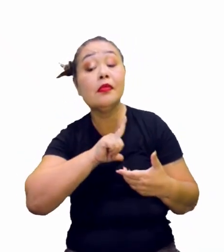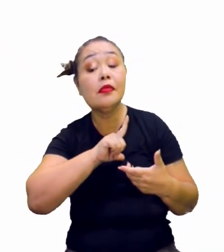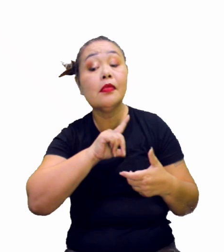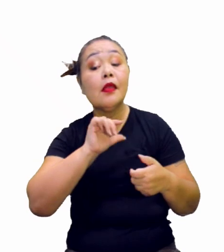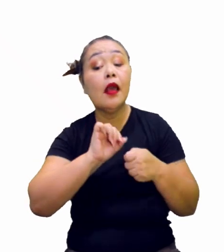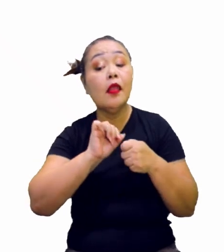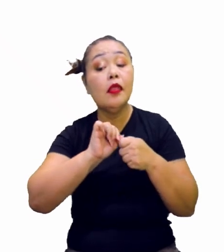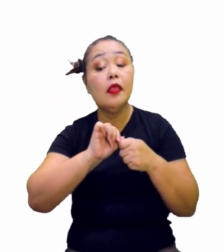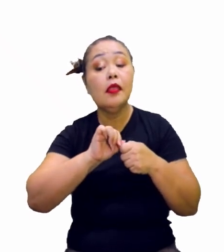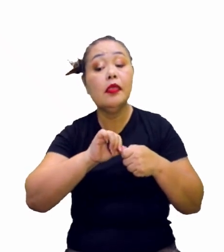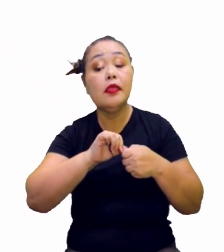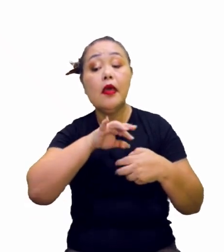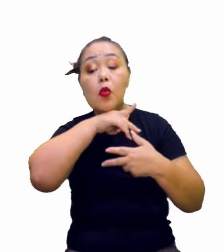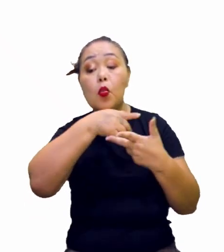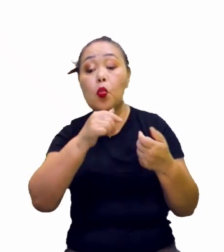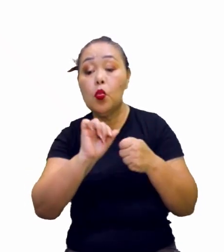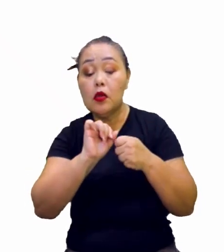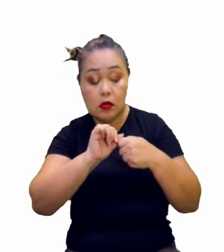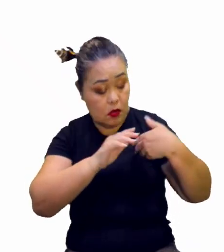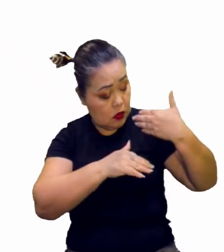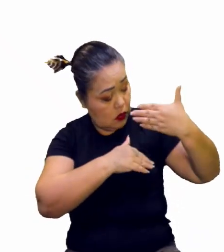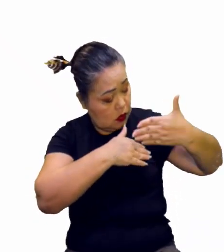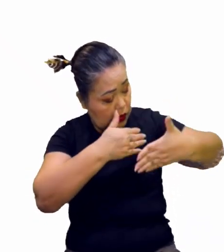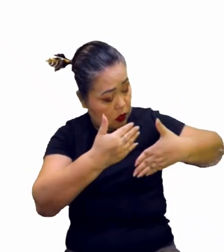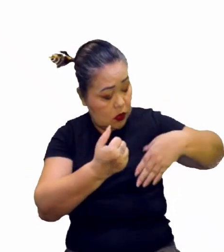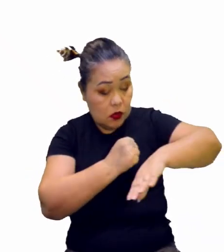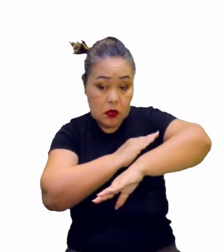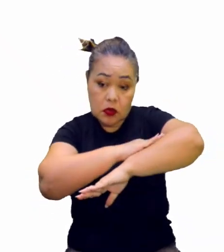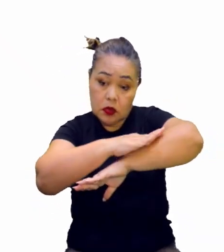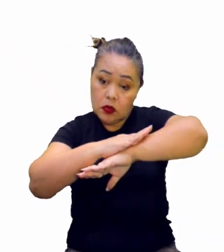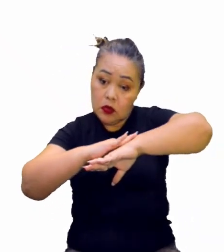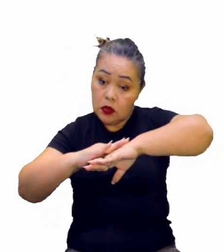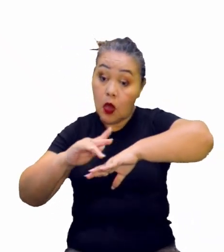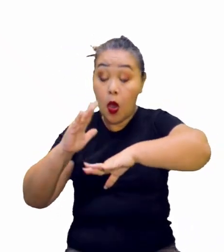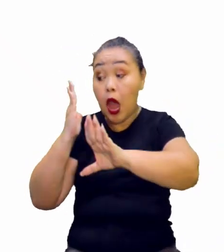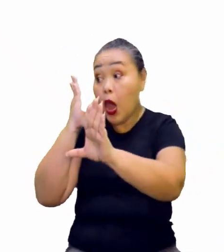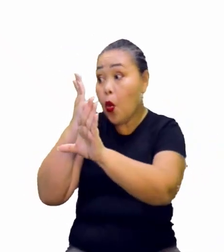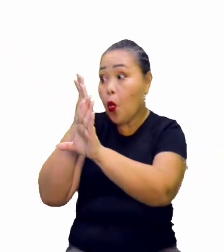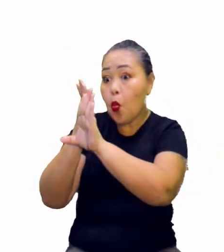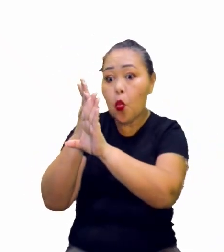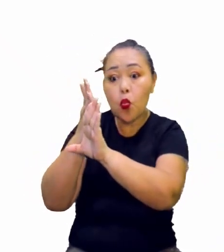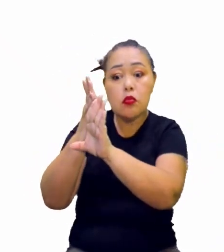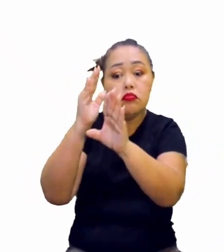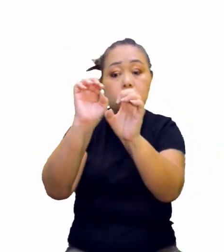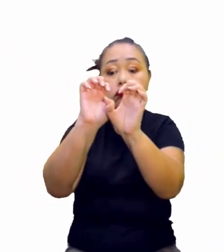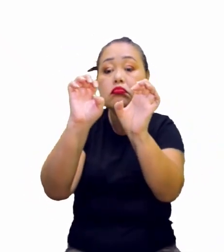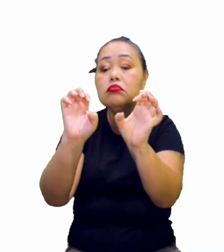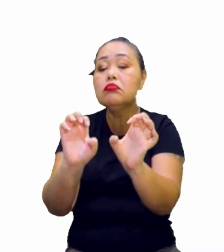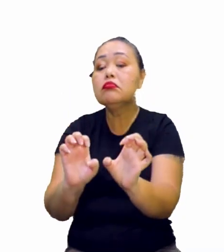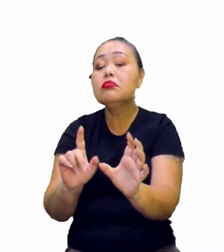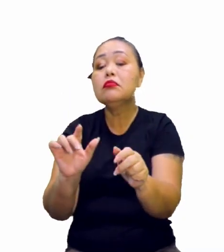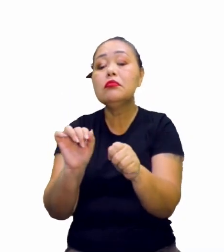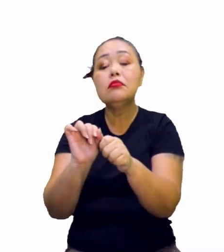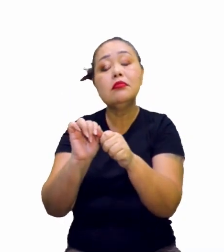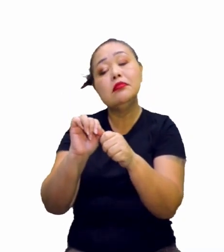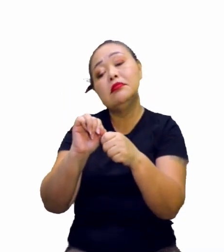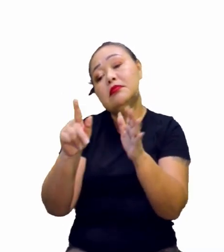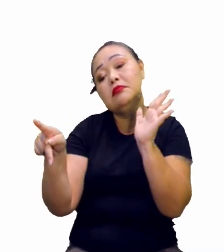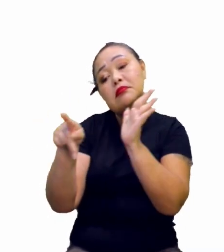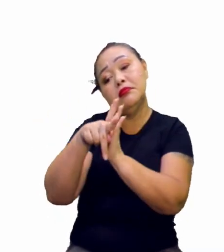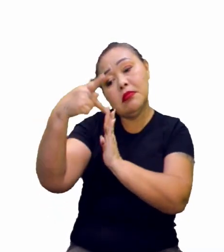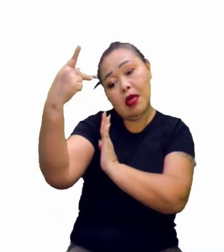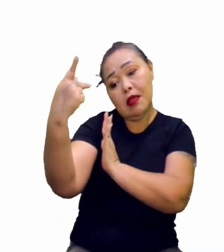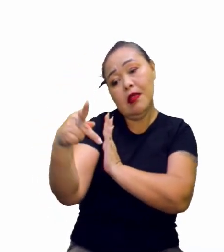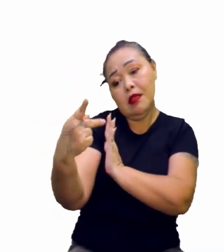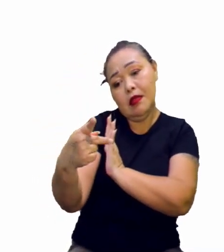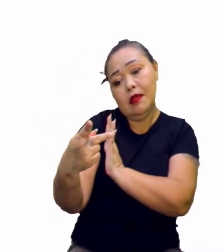por um processo evolutivo, vegetais, e que a gente encontra determinadas estruturas pertencentes ao bioma da Caatinga aqui